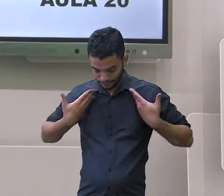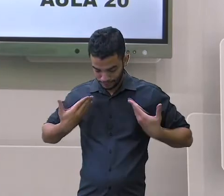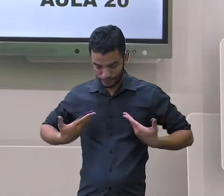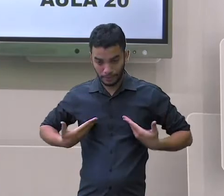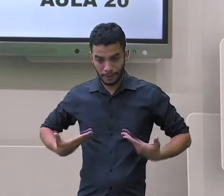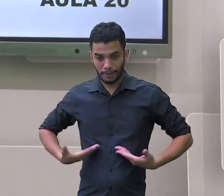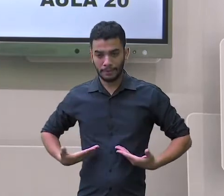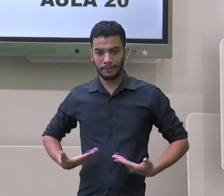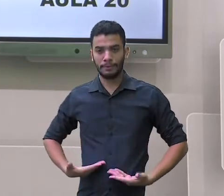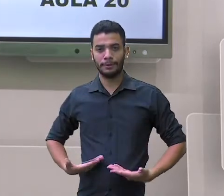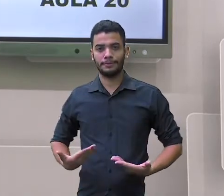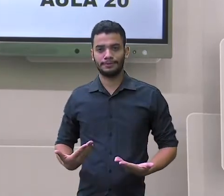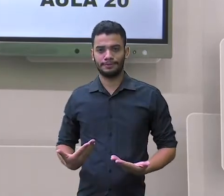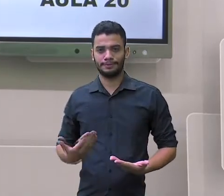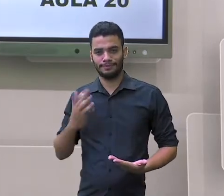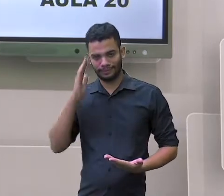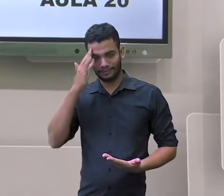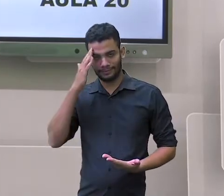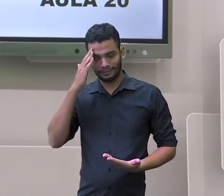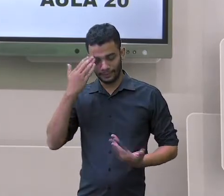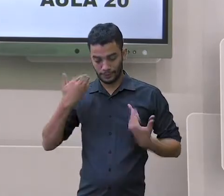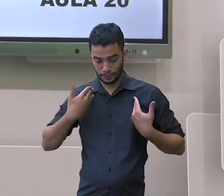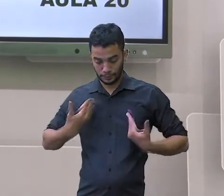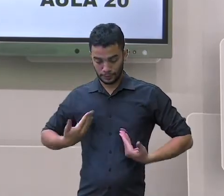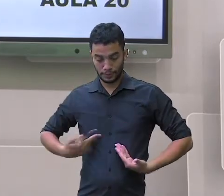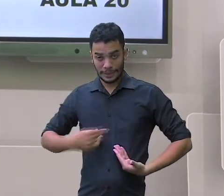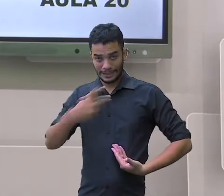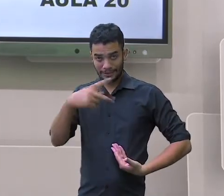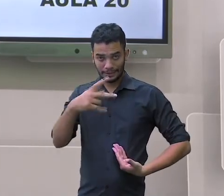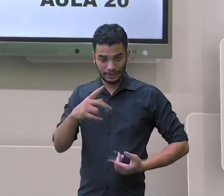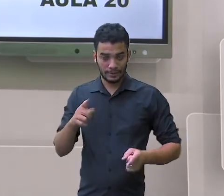humano, o seu corpo. Então,